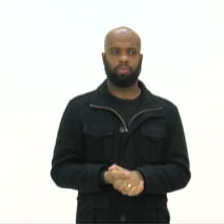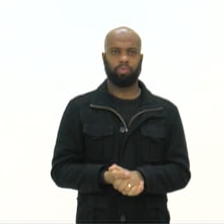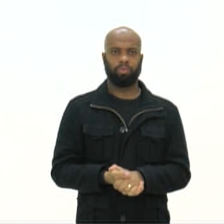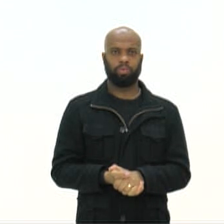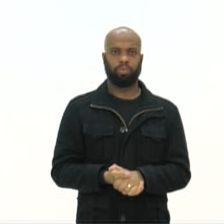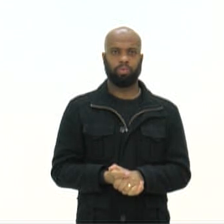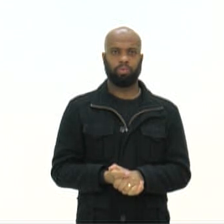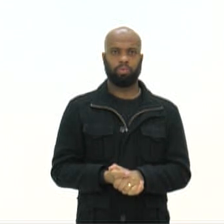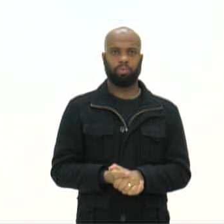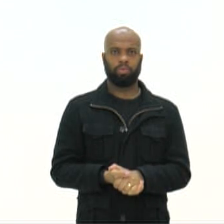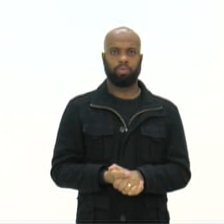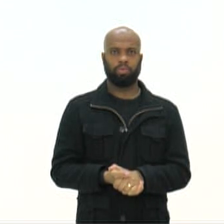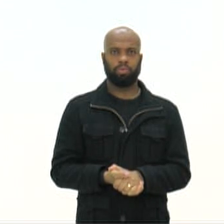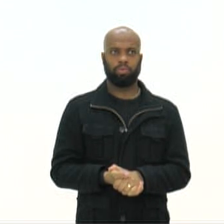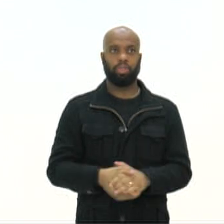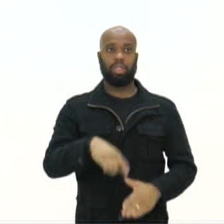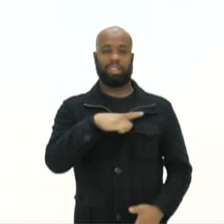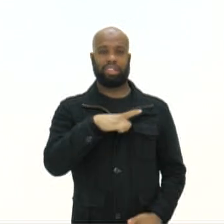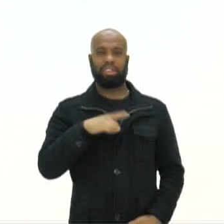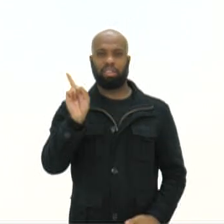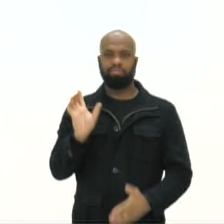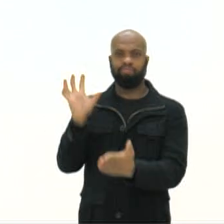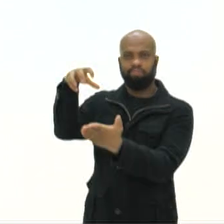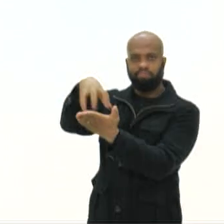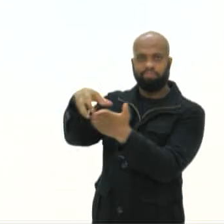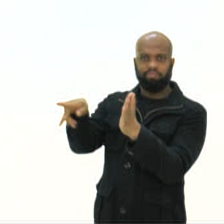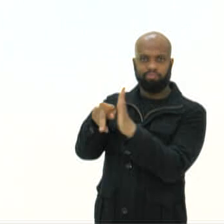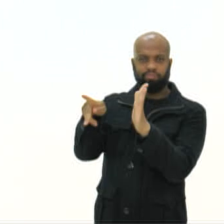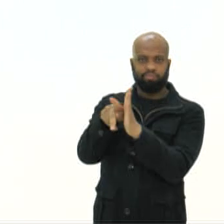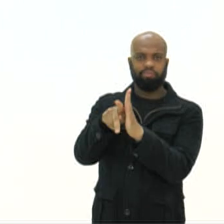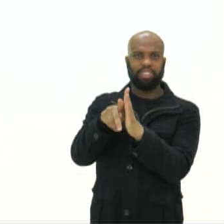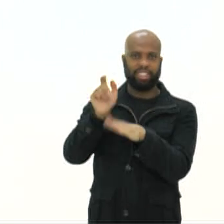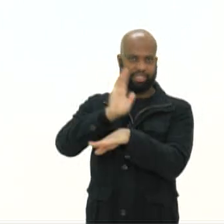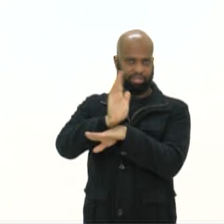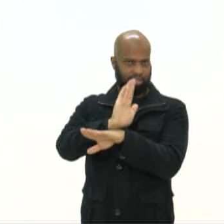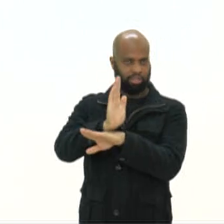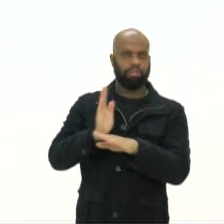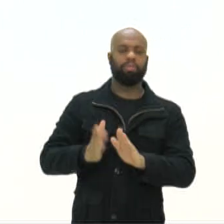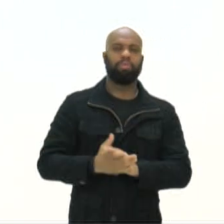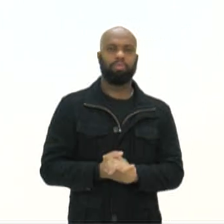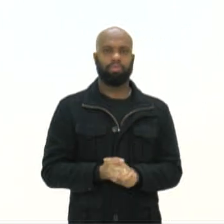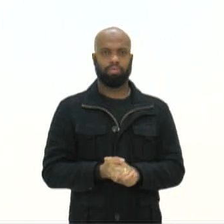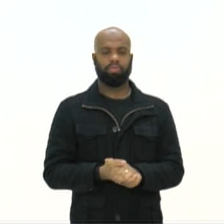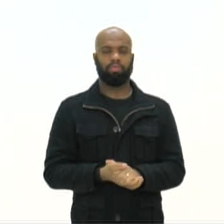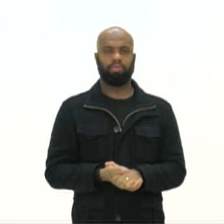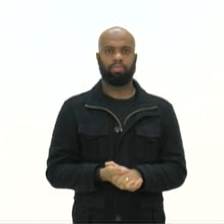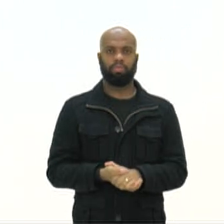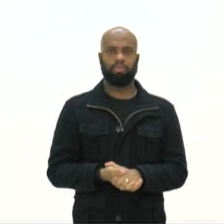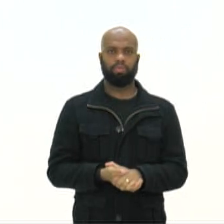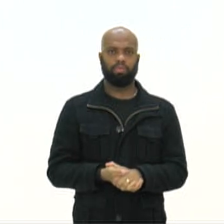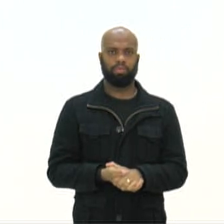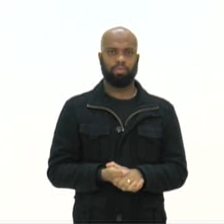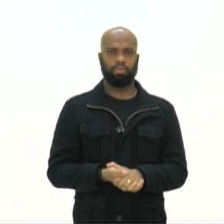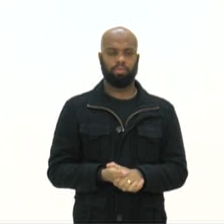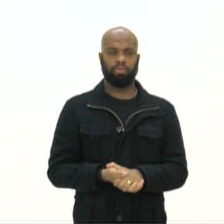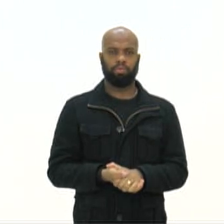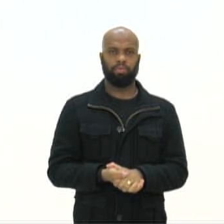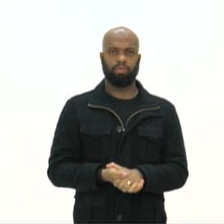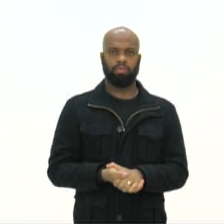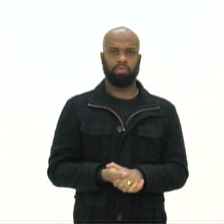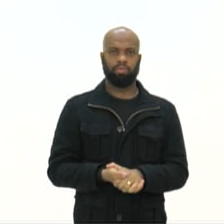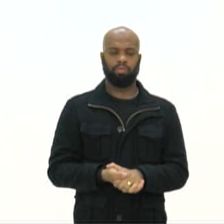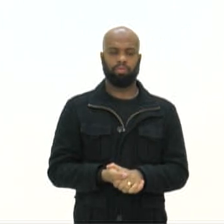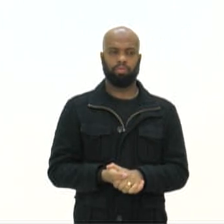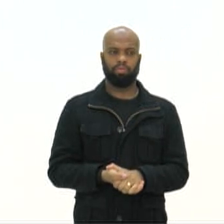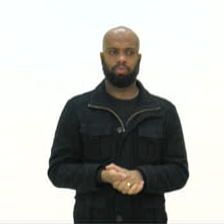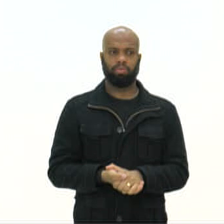2228.1, Ancine, Agência Nacional de Cinemas, is a regulatory agency whose duties are to promote, regulate and